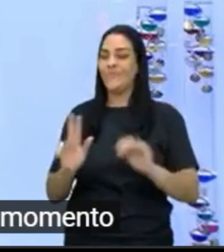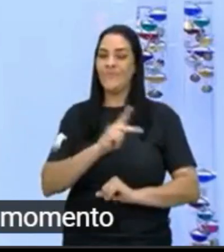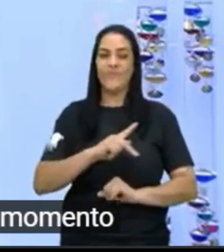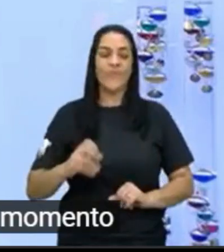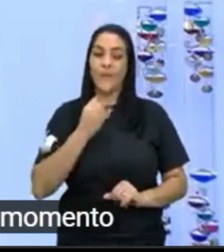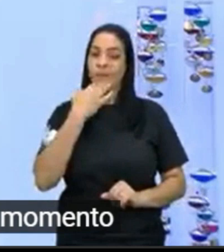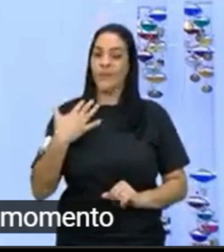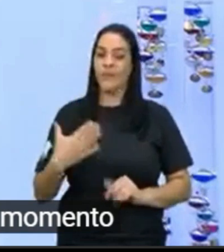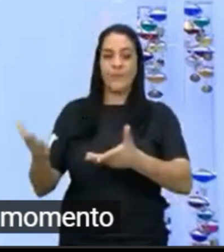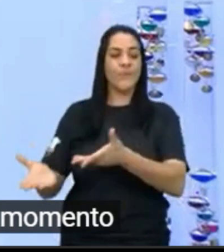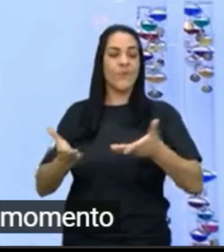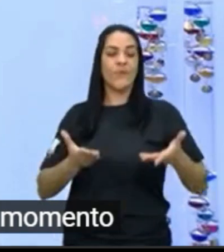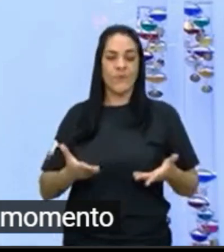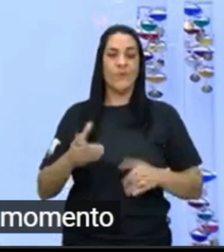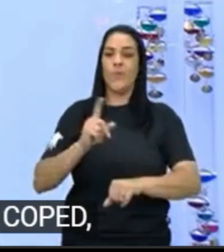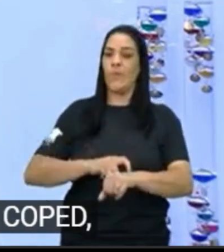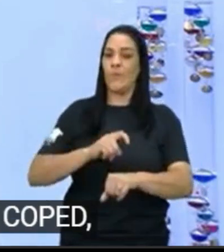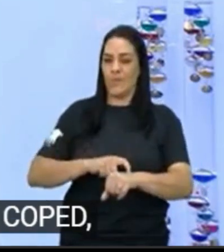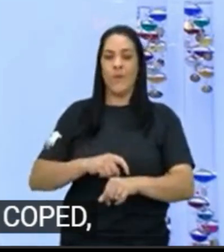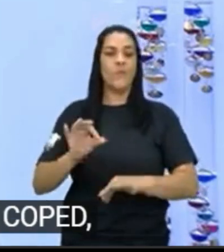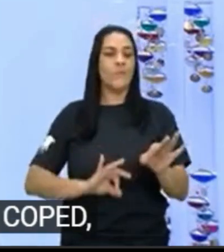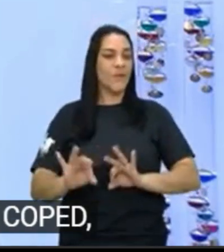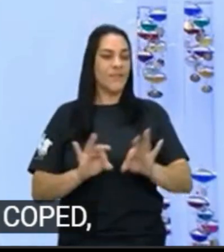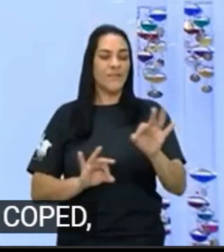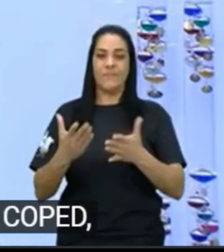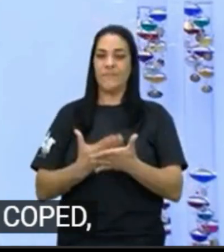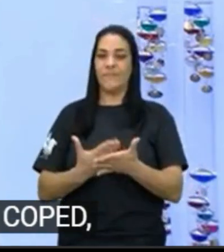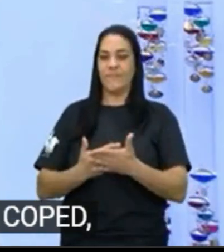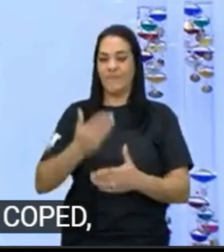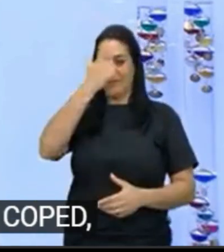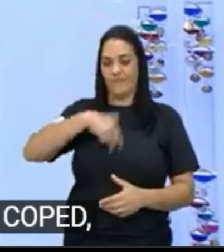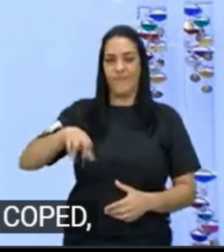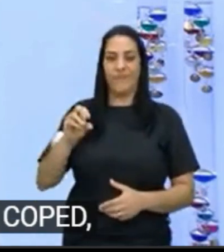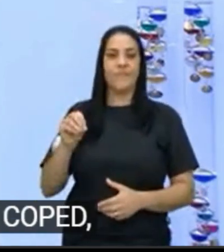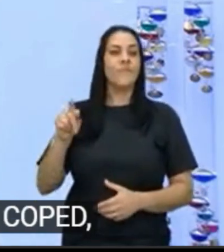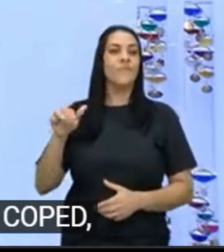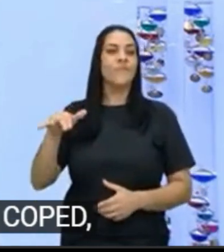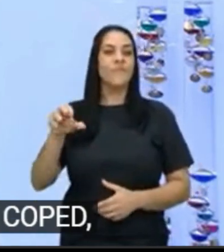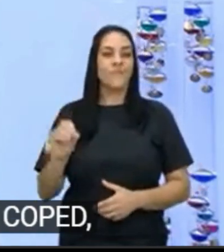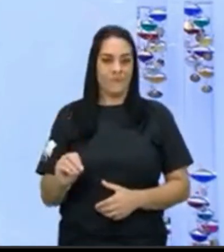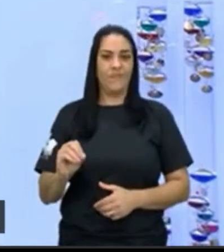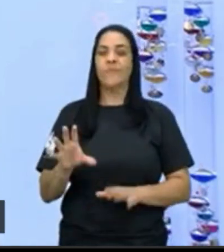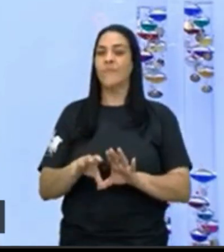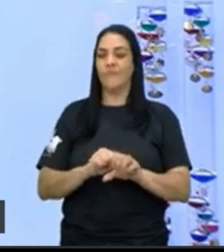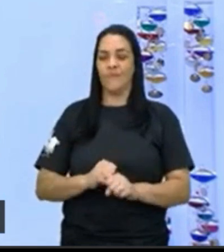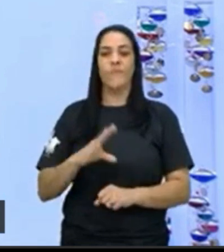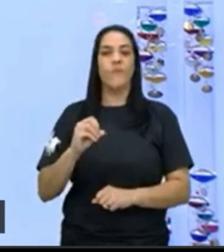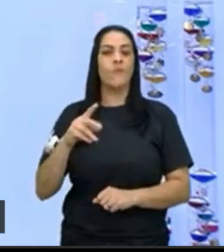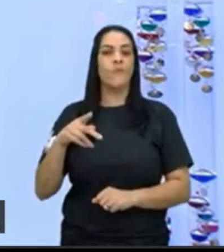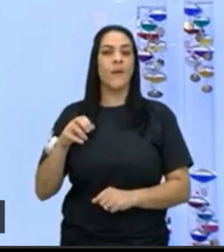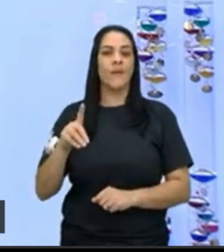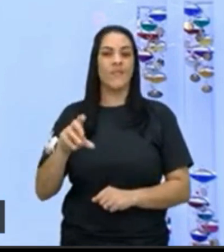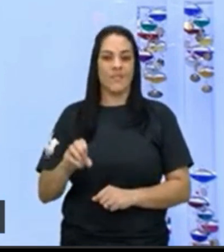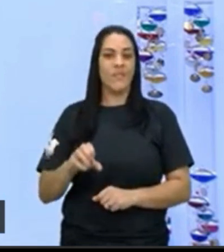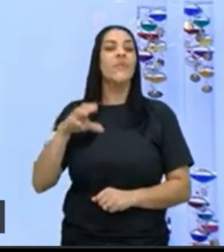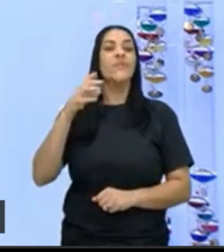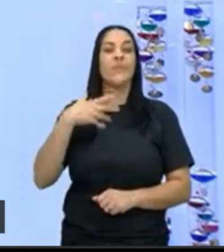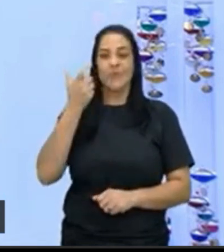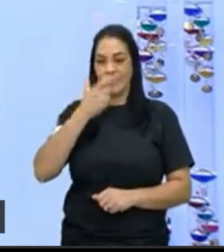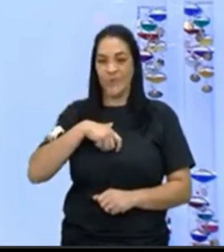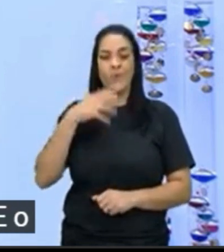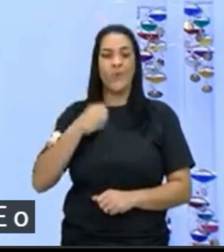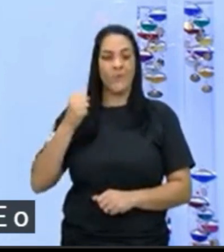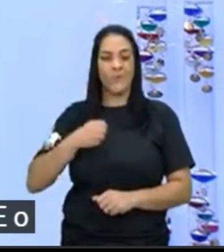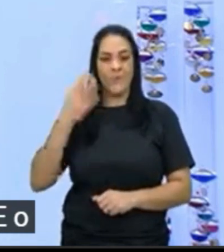Olá, professores, tudo bem? Sejam bem-vindos a mais um momento do planejamento de aula. Eu sou o Rodrigo, formador da Coped, eu sou branco, tenho